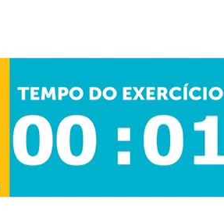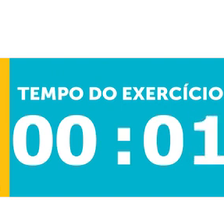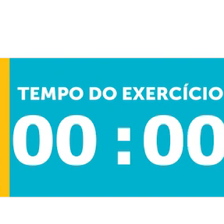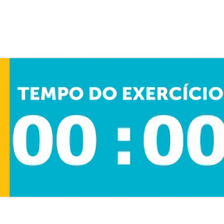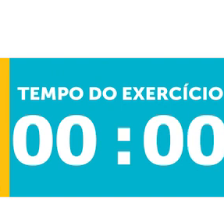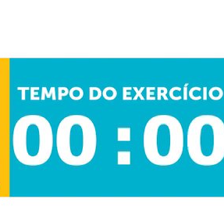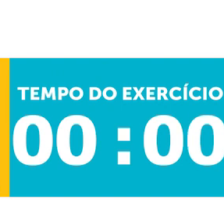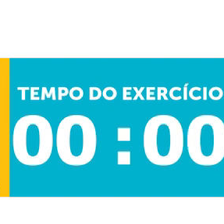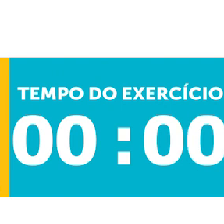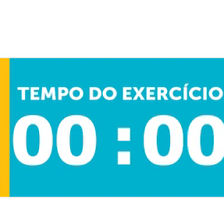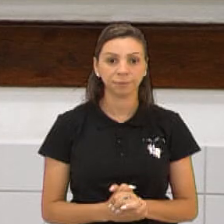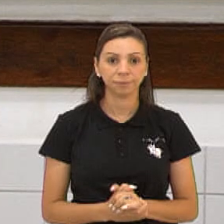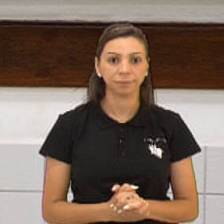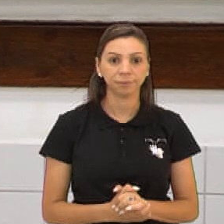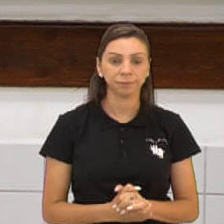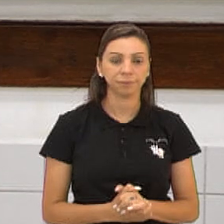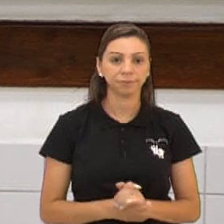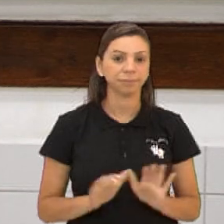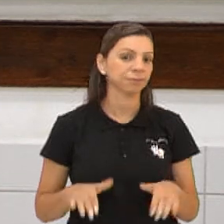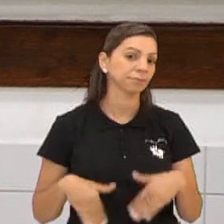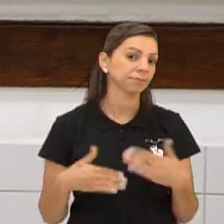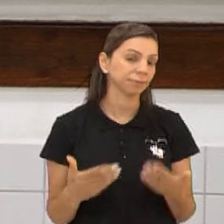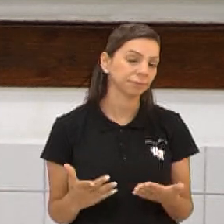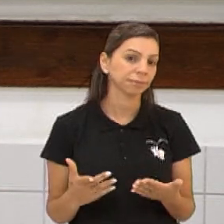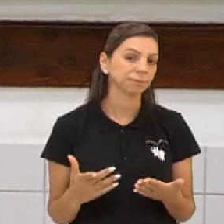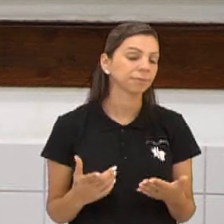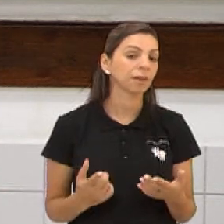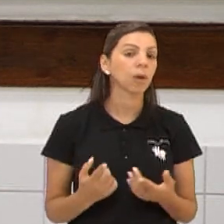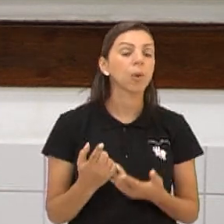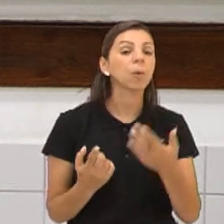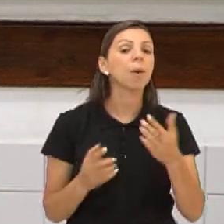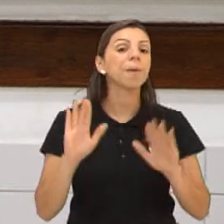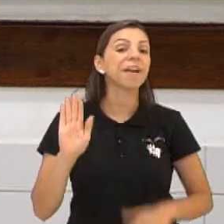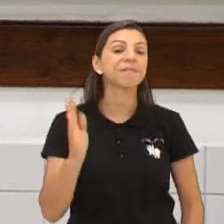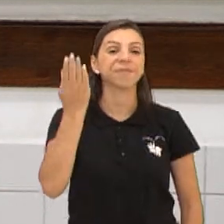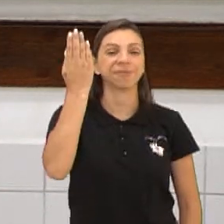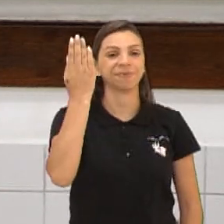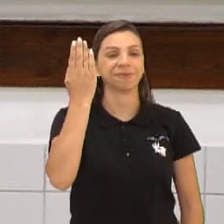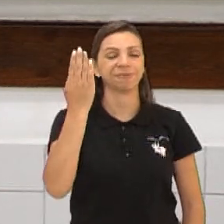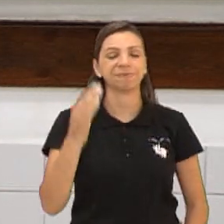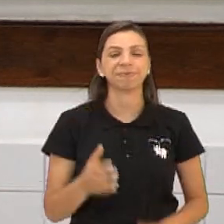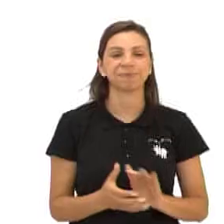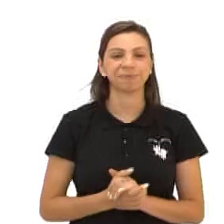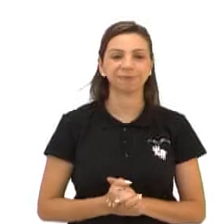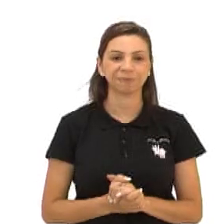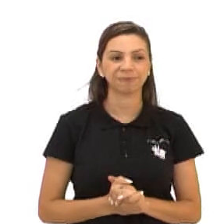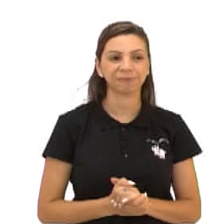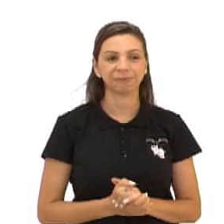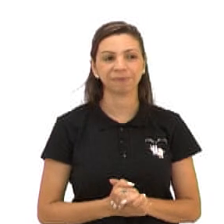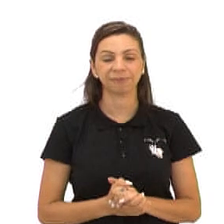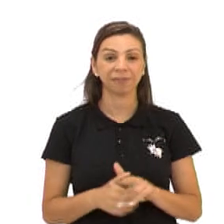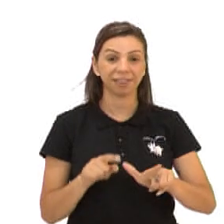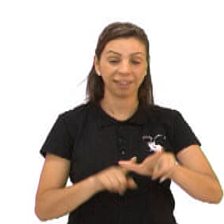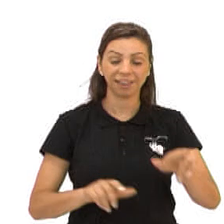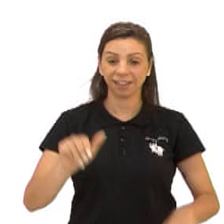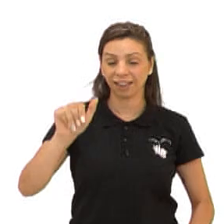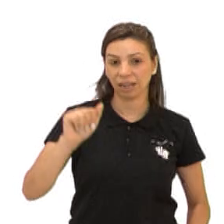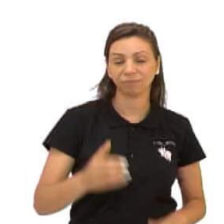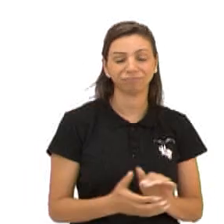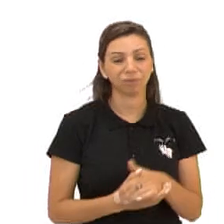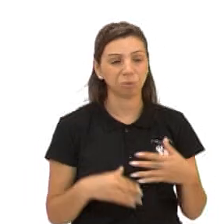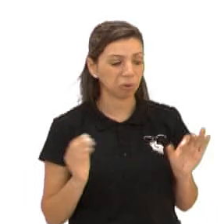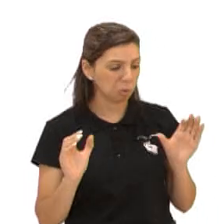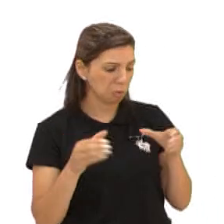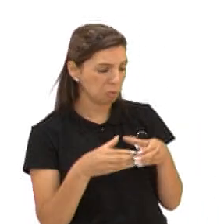E aí Oi e a estudante Qual é a falácia de falsa causa vamos ver letra A o meu